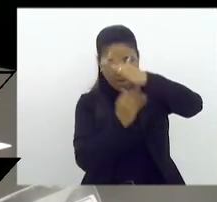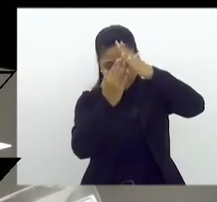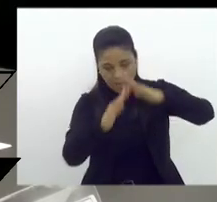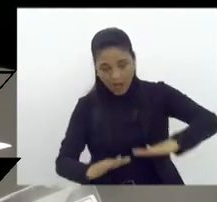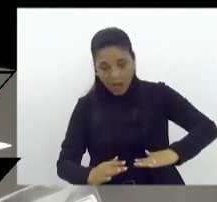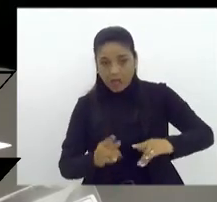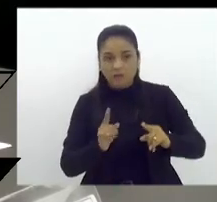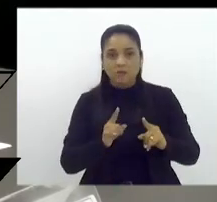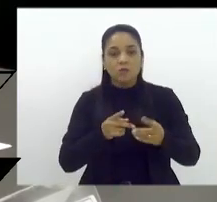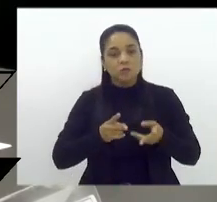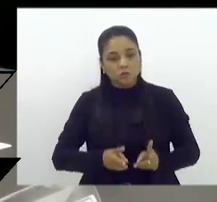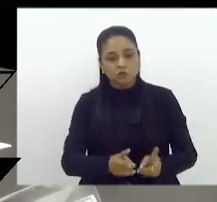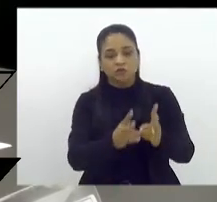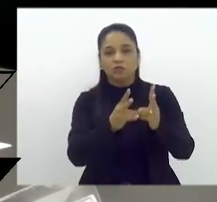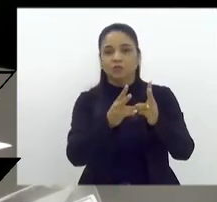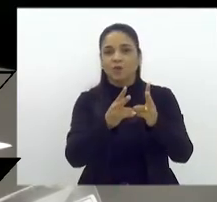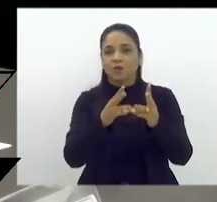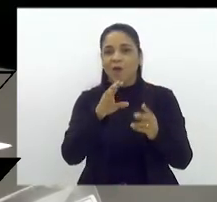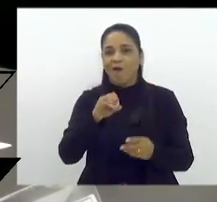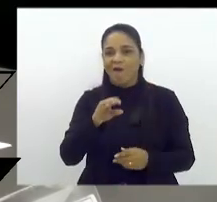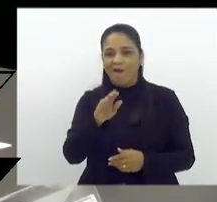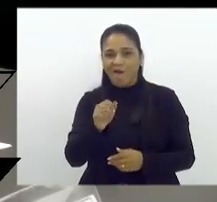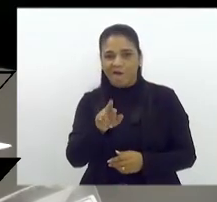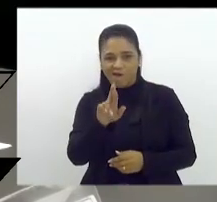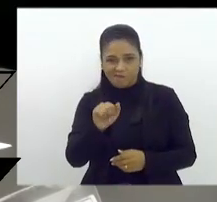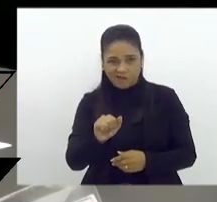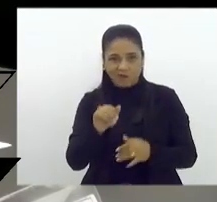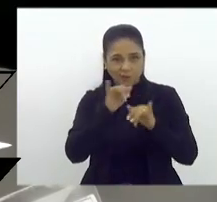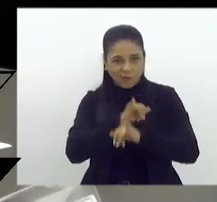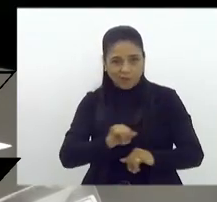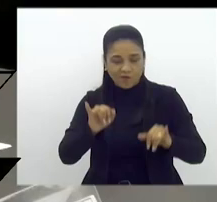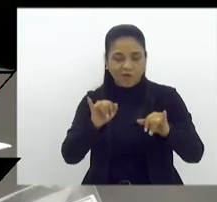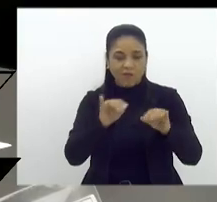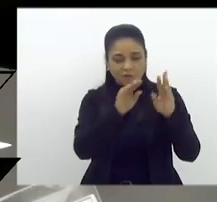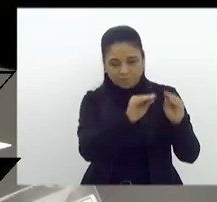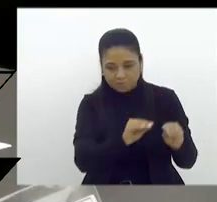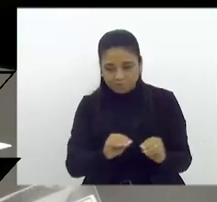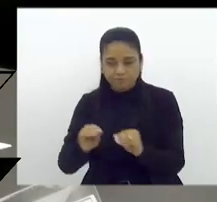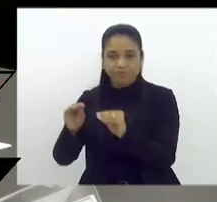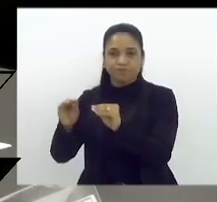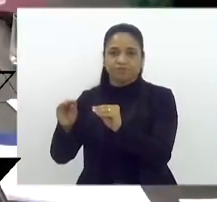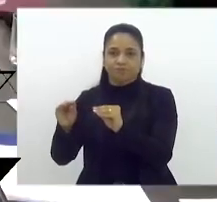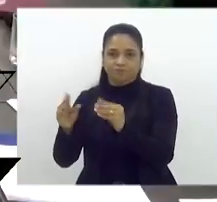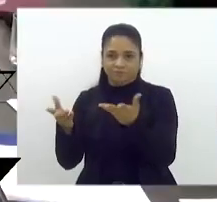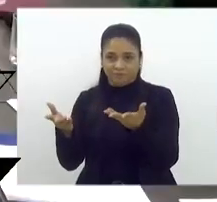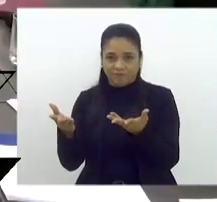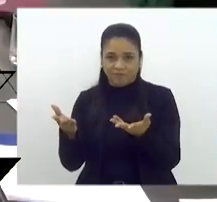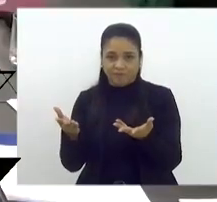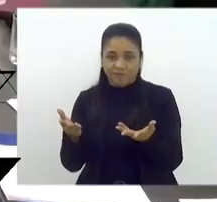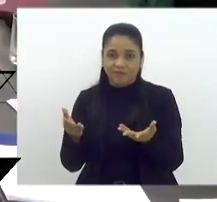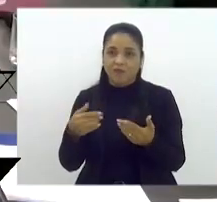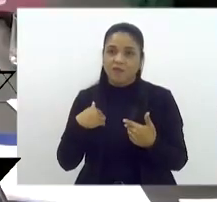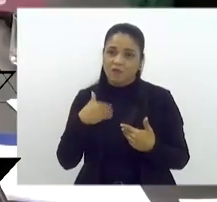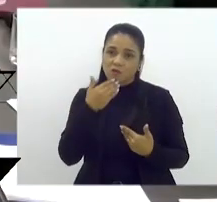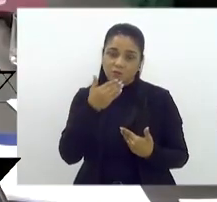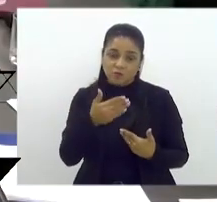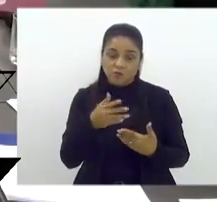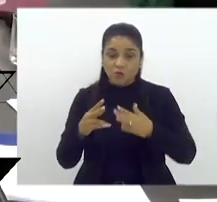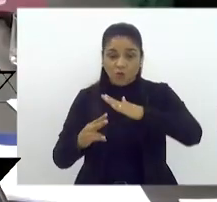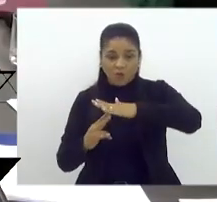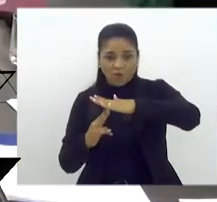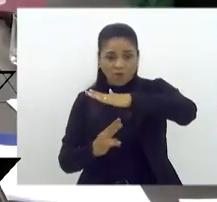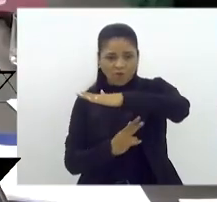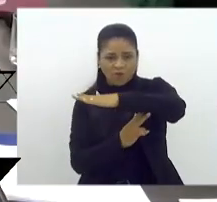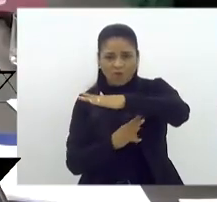demolido, preservando a obra, de repente, colocando em algum local. Me permite a parte, deputado Serginho? Eu queria uma parte também. Sim. Mas o viaduto não está